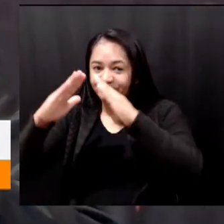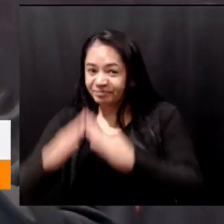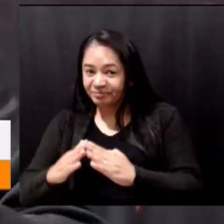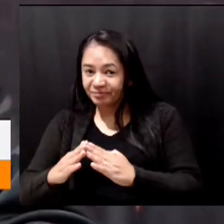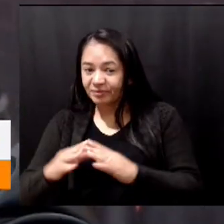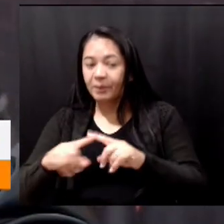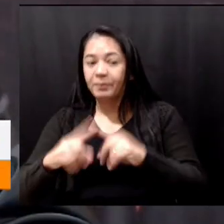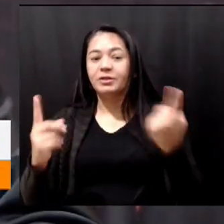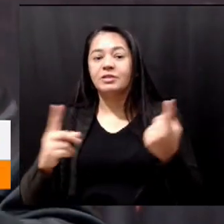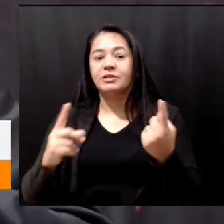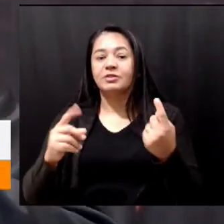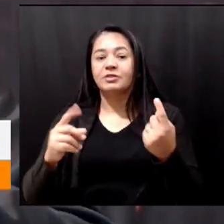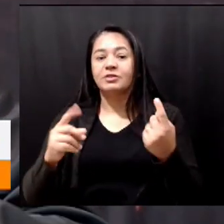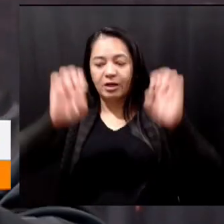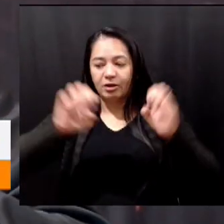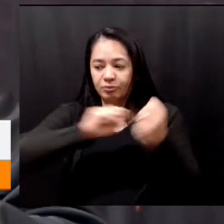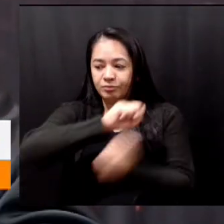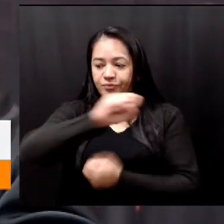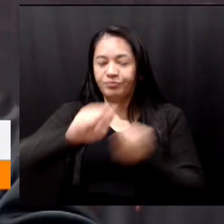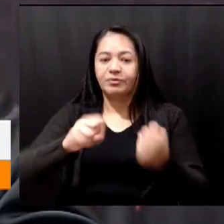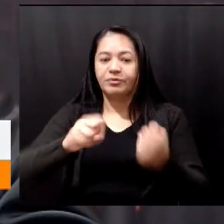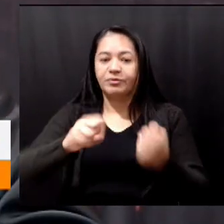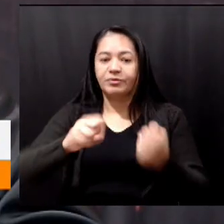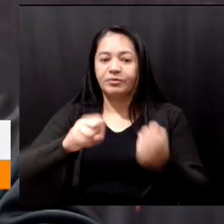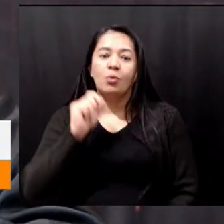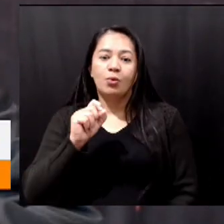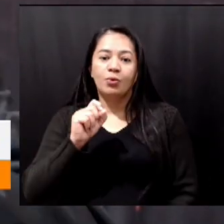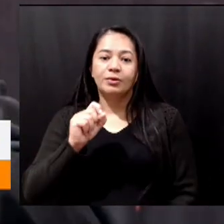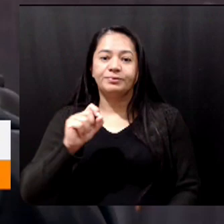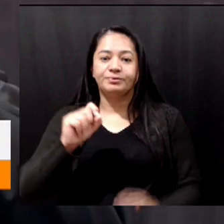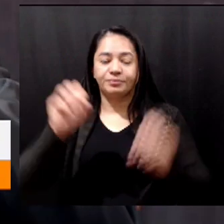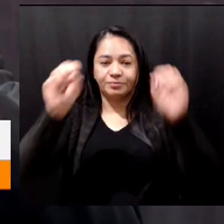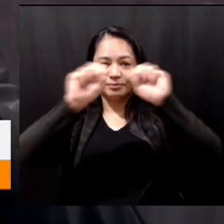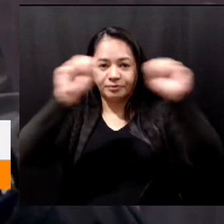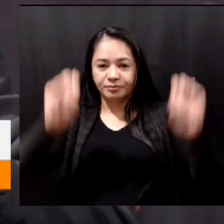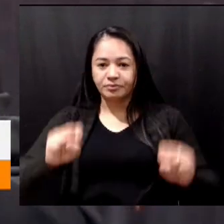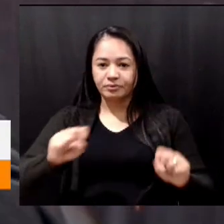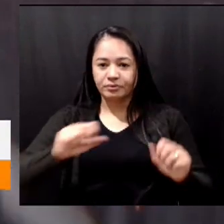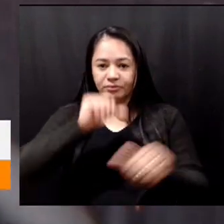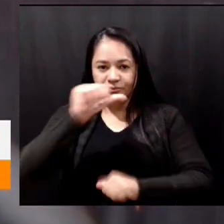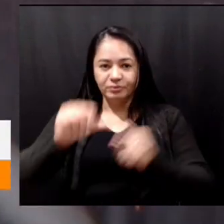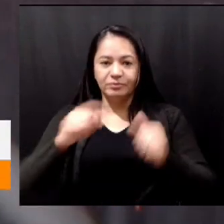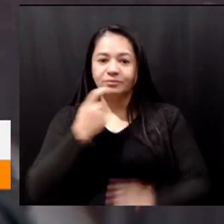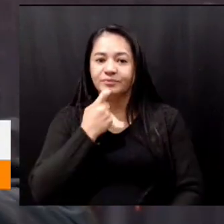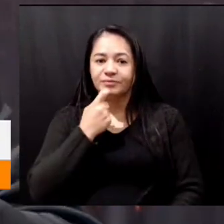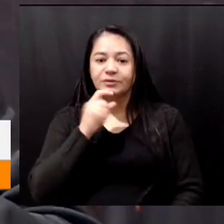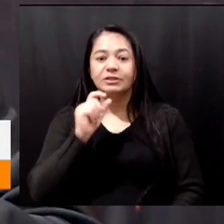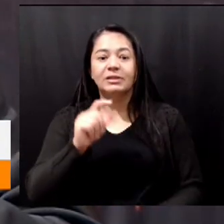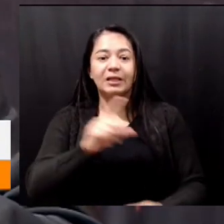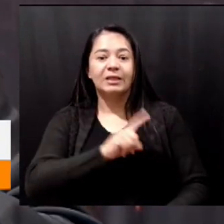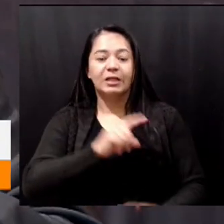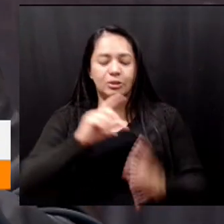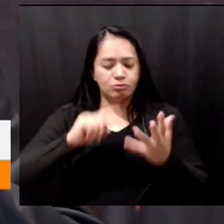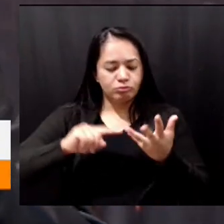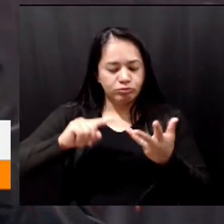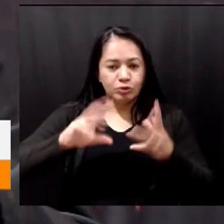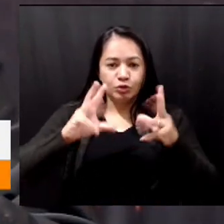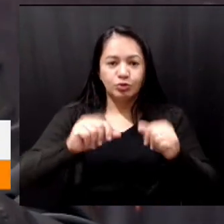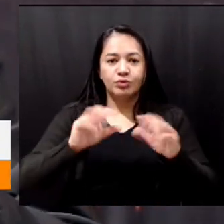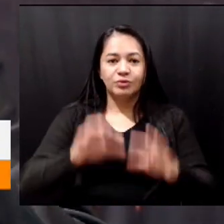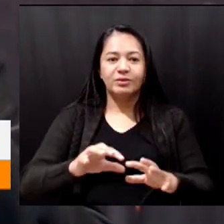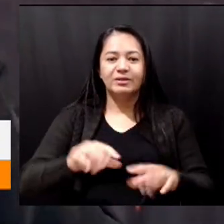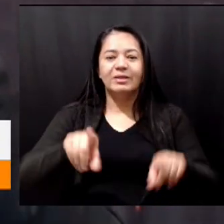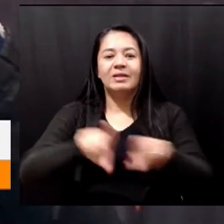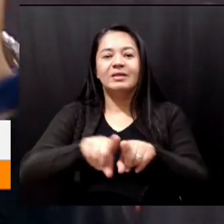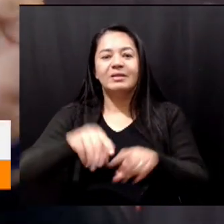o bom ecossistema, que é o que está se transformando Campinas, é onde tem tudo isso e mentores. Sim. Caras que podem